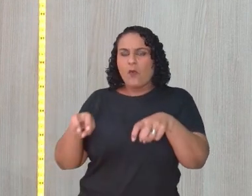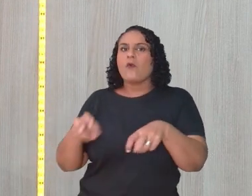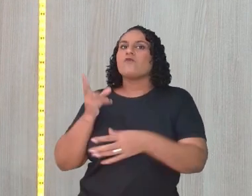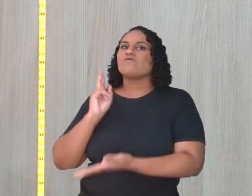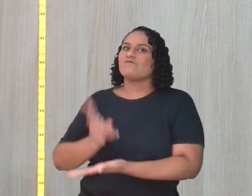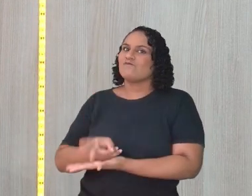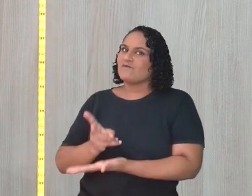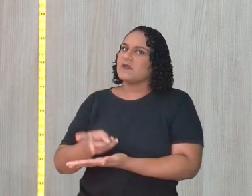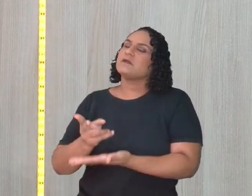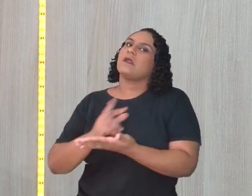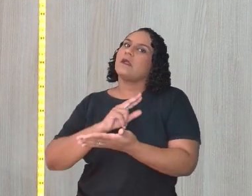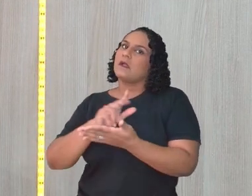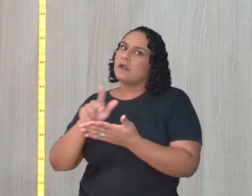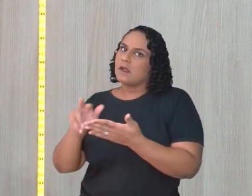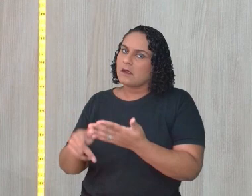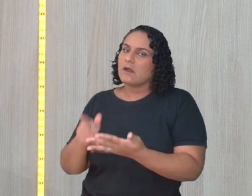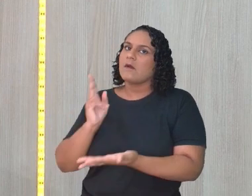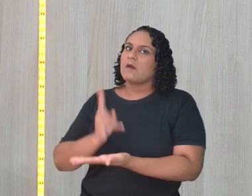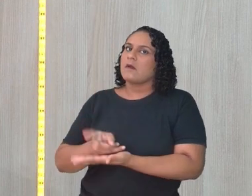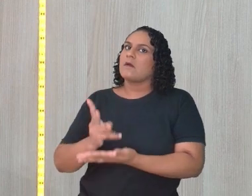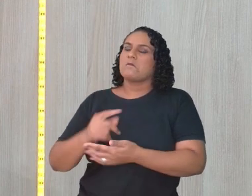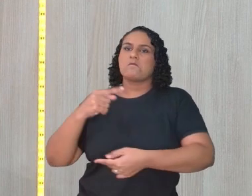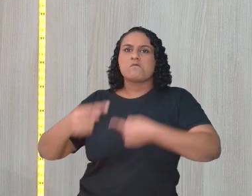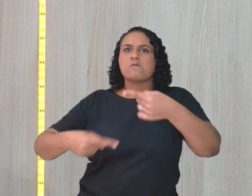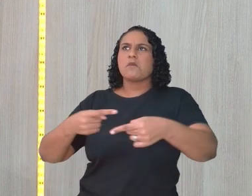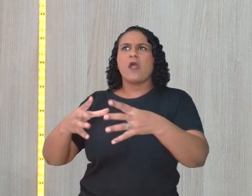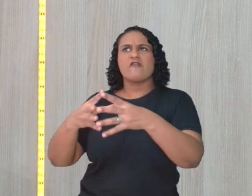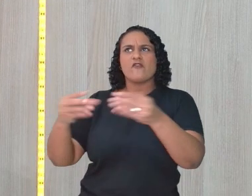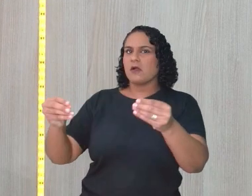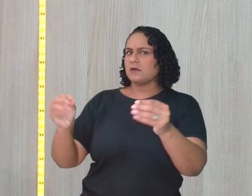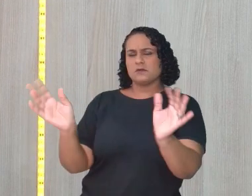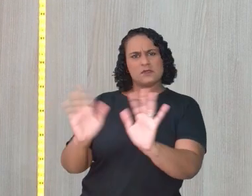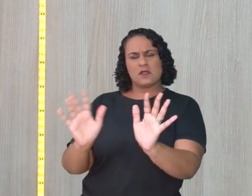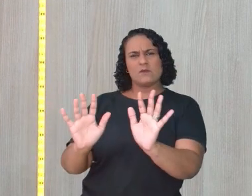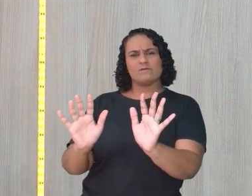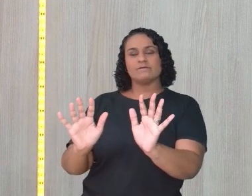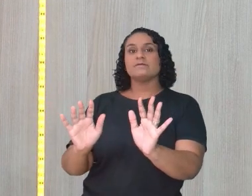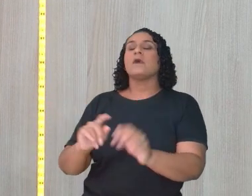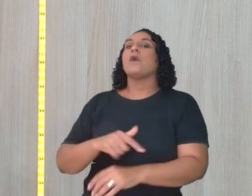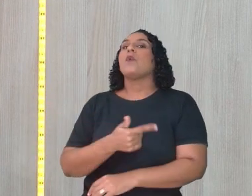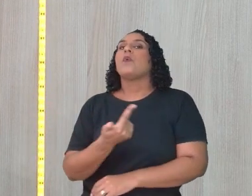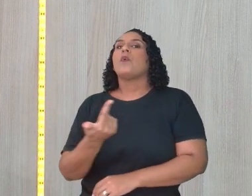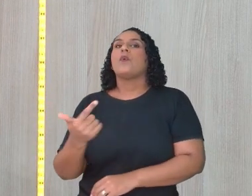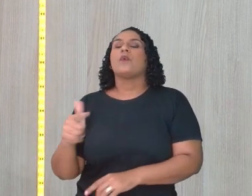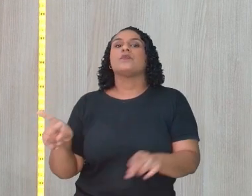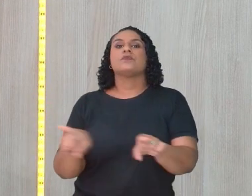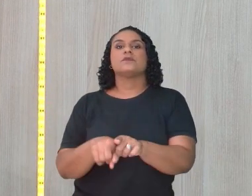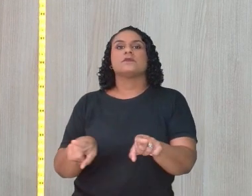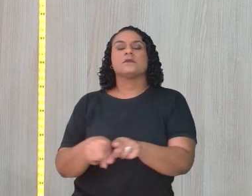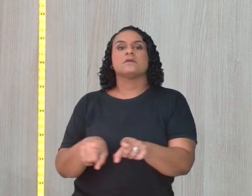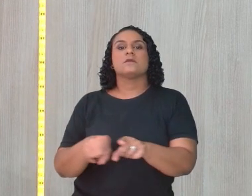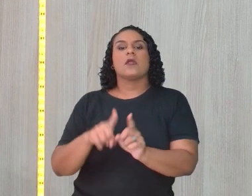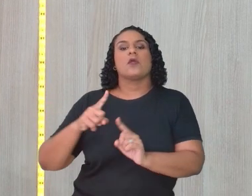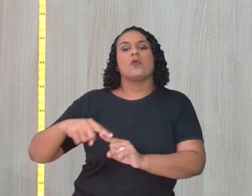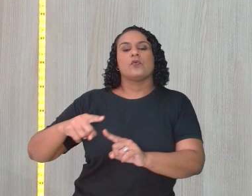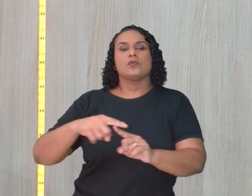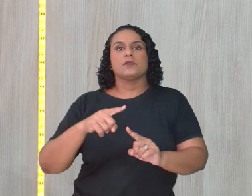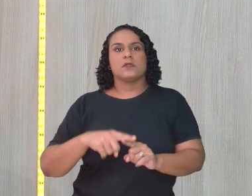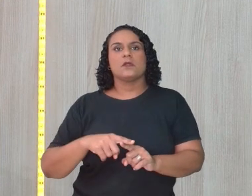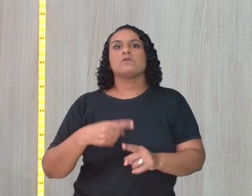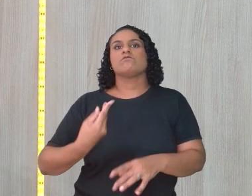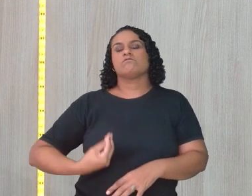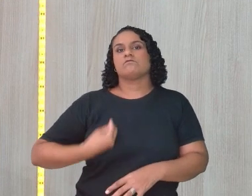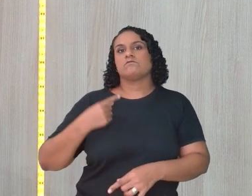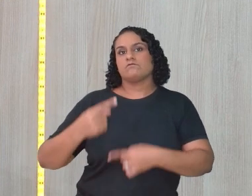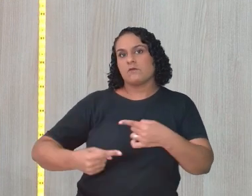a espécie e essa espécie não vai entrar em extinção. É bem interessante. Outro também que faz esse tipo de reprodução, né, através